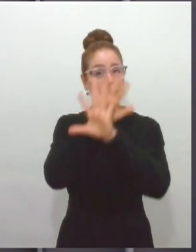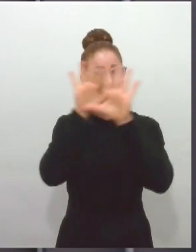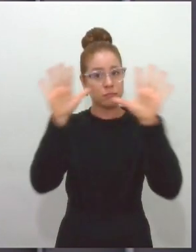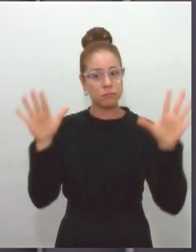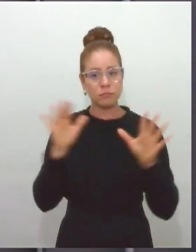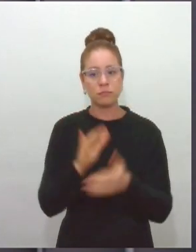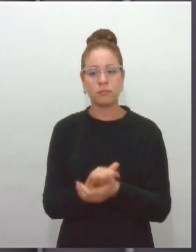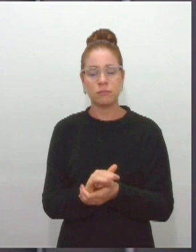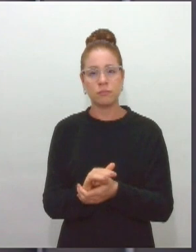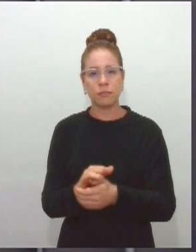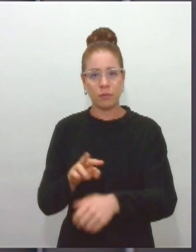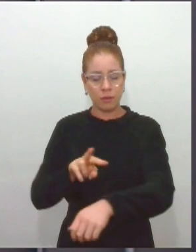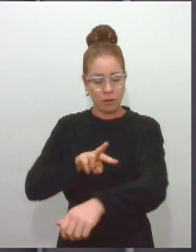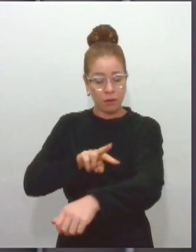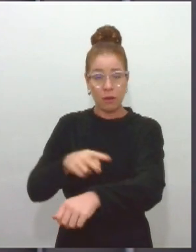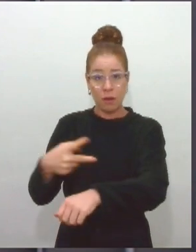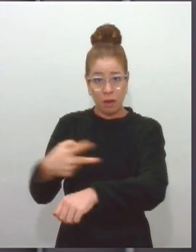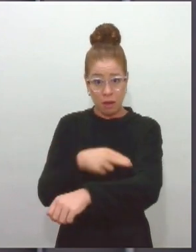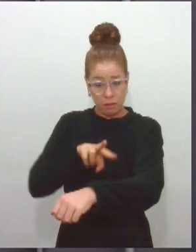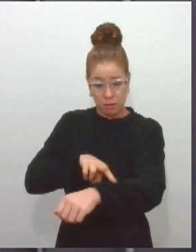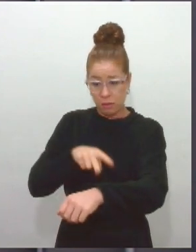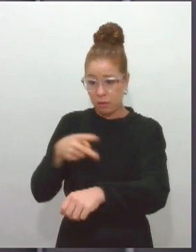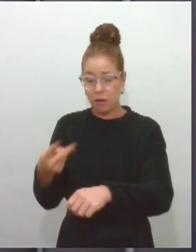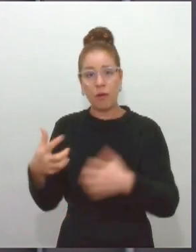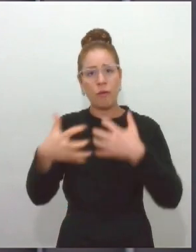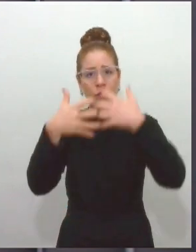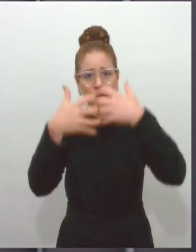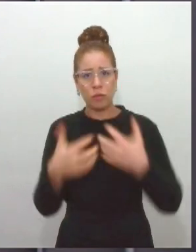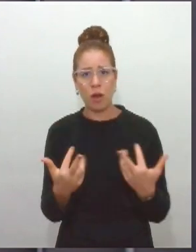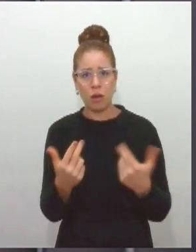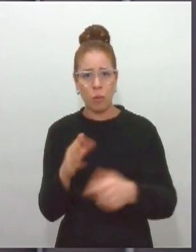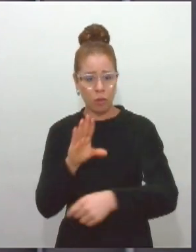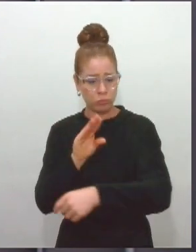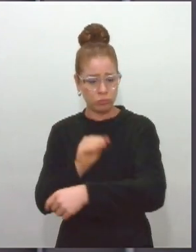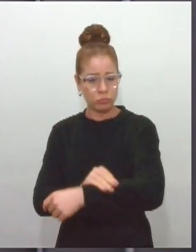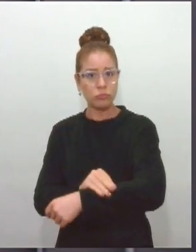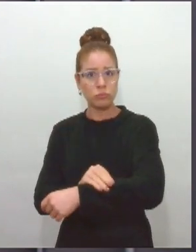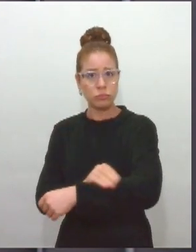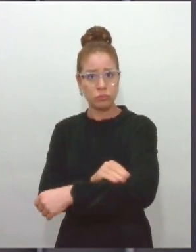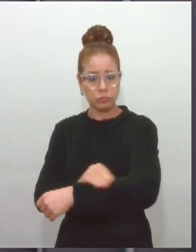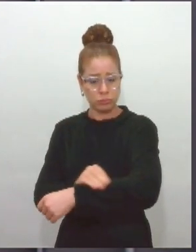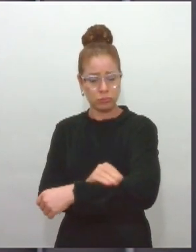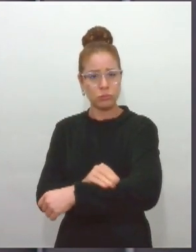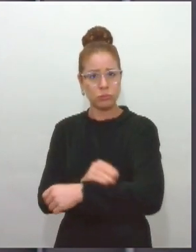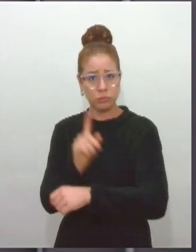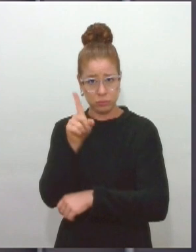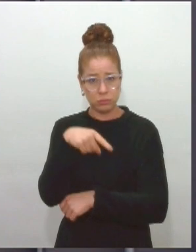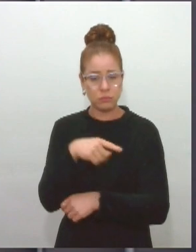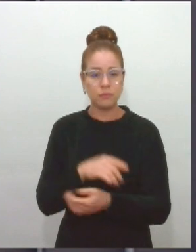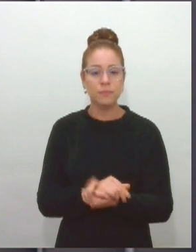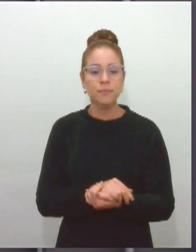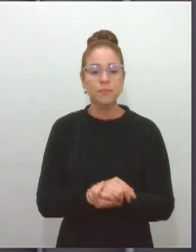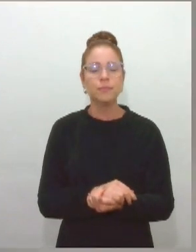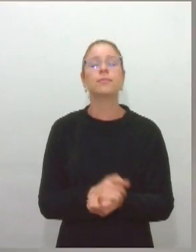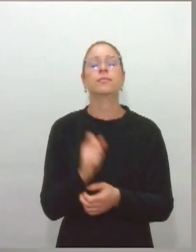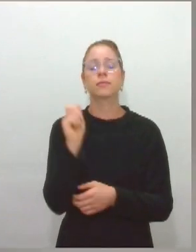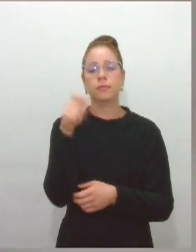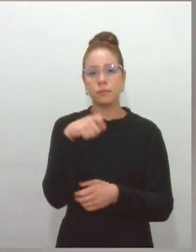doada funciona como um curativo? É isso? É, exatamente,